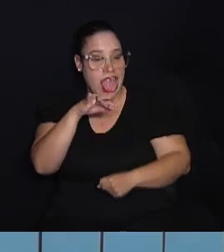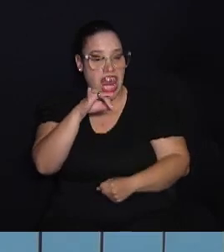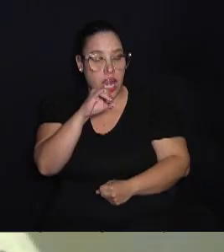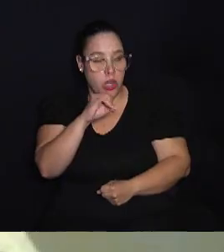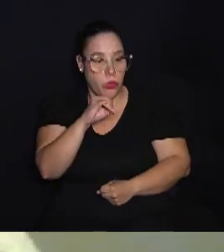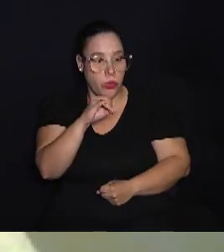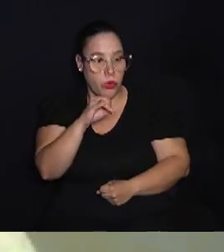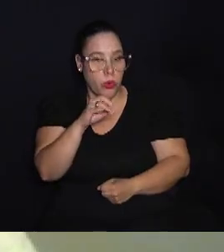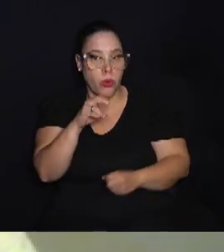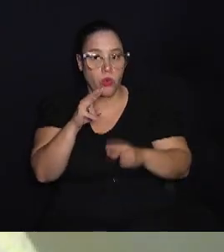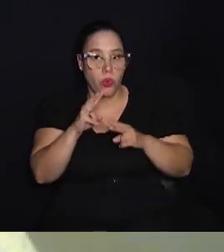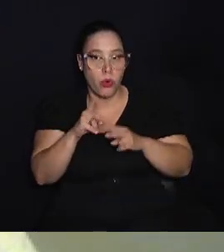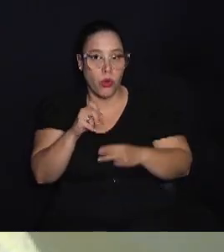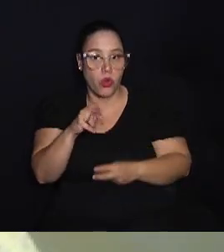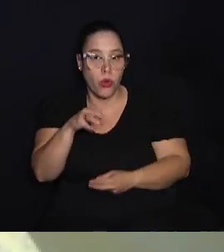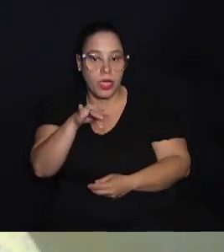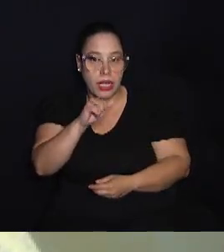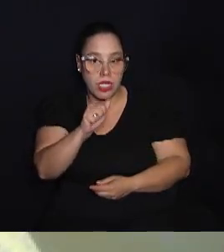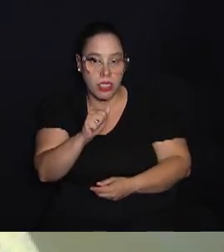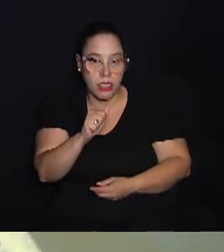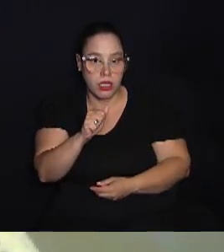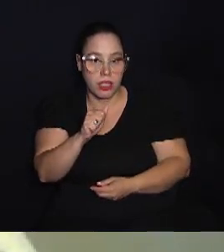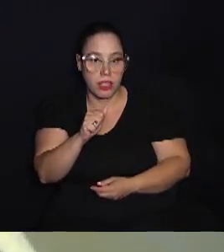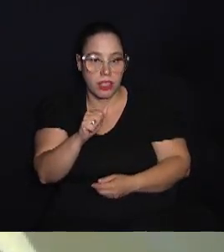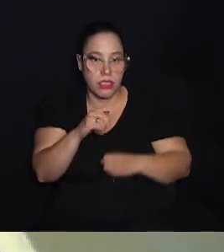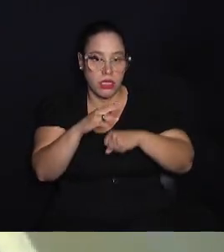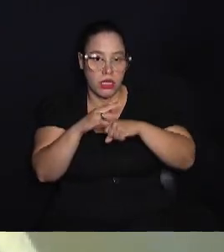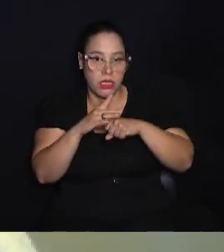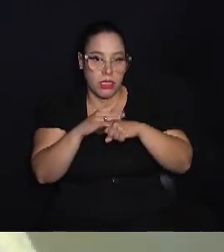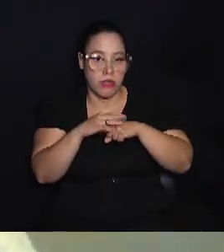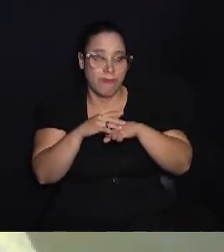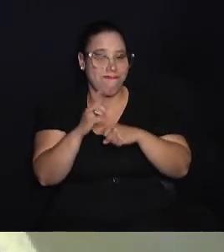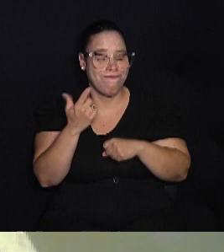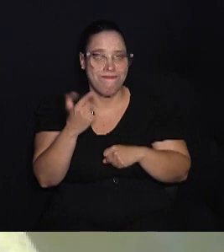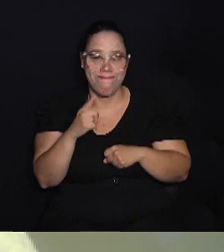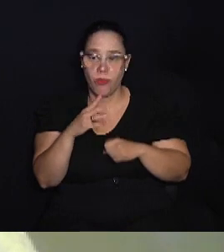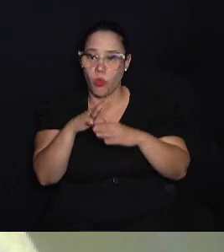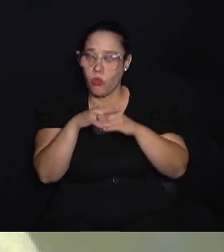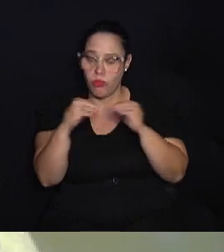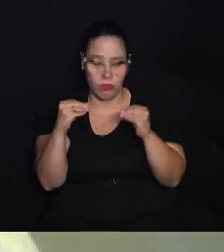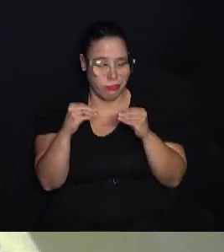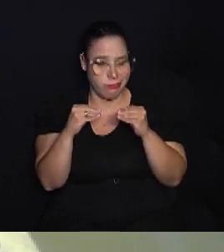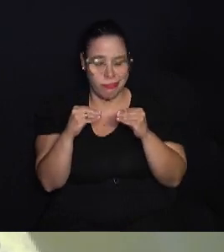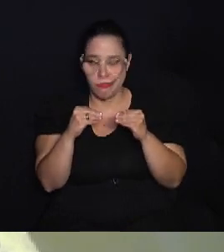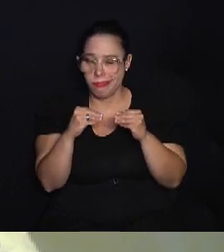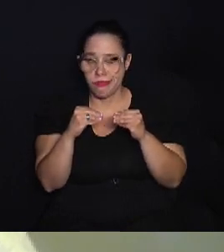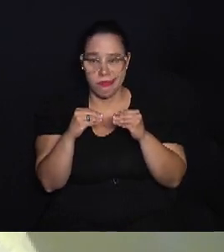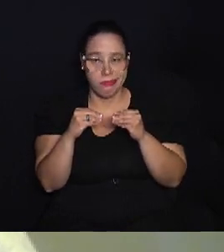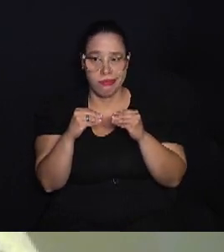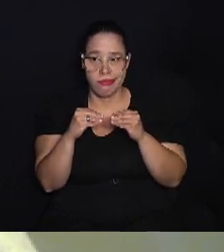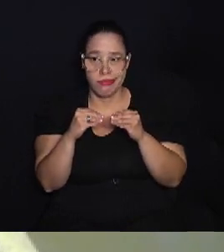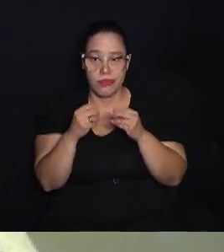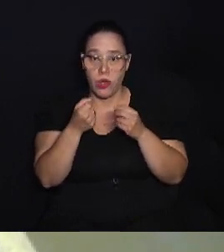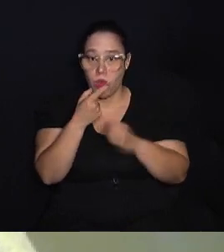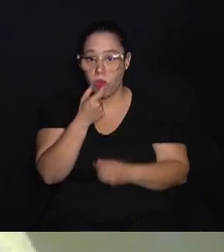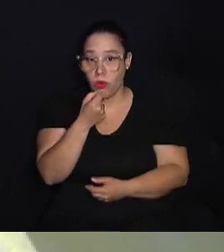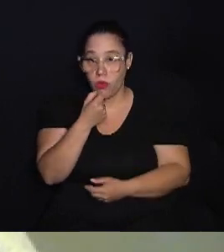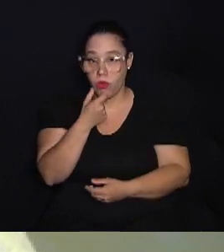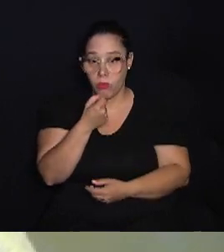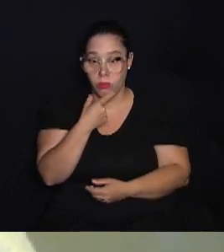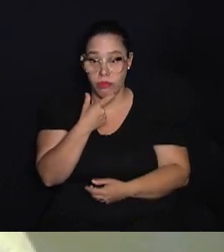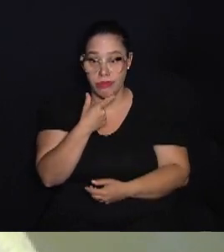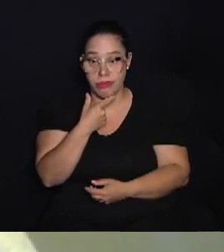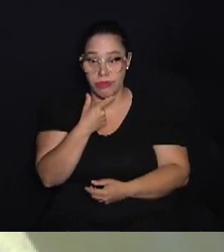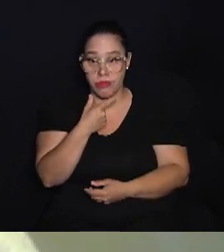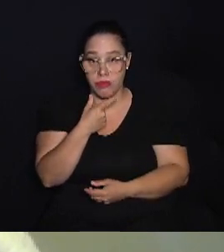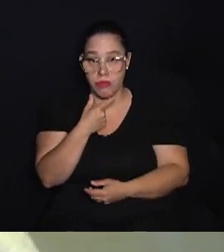neurodegenerativa crônica, né? É uma doença que a gente não tem cura para ela. As medicações que nós temos são